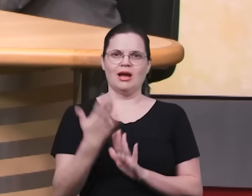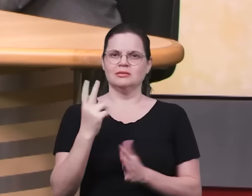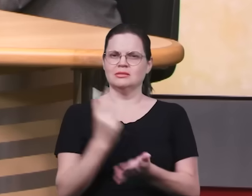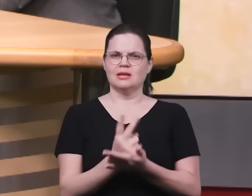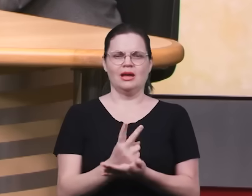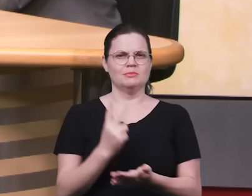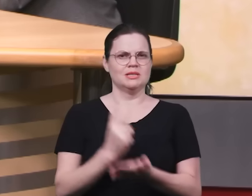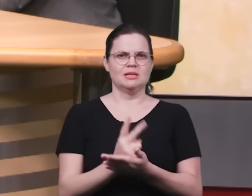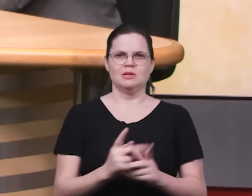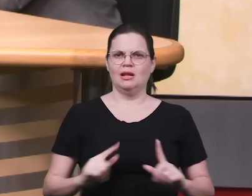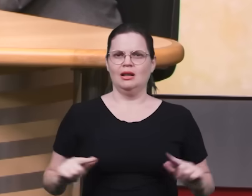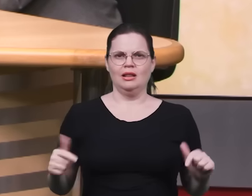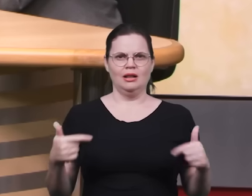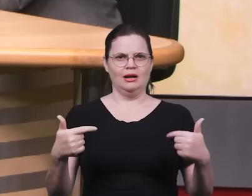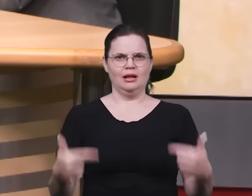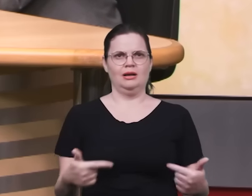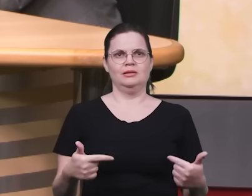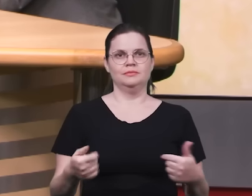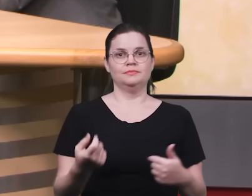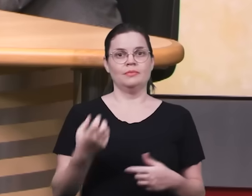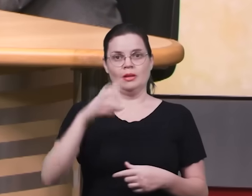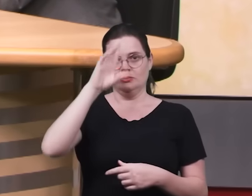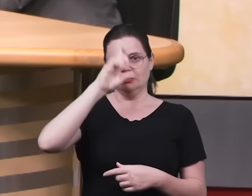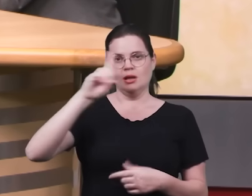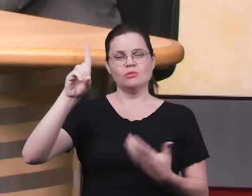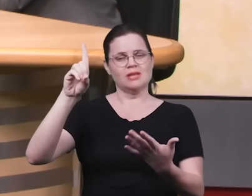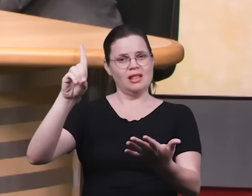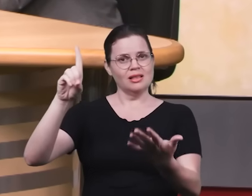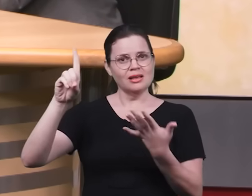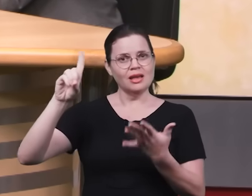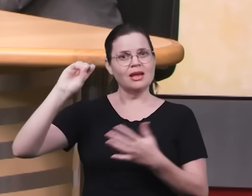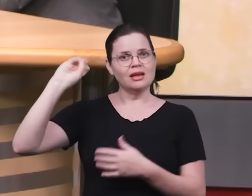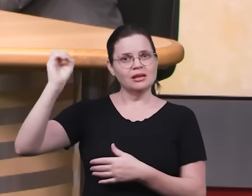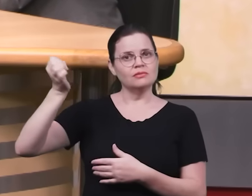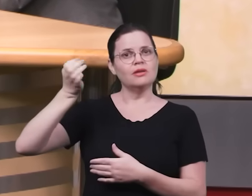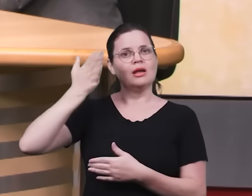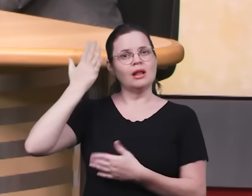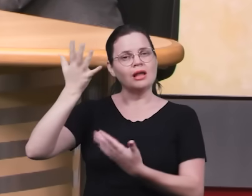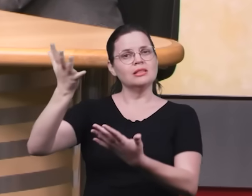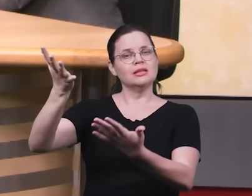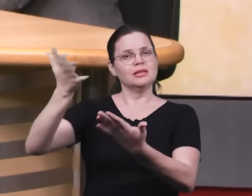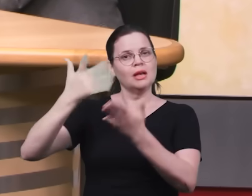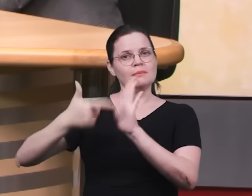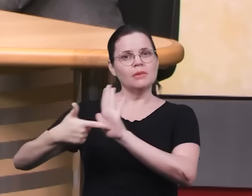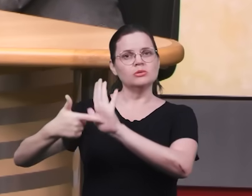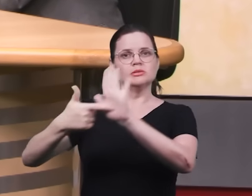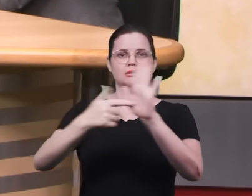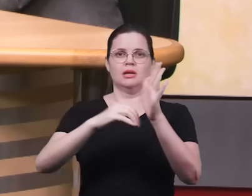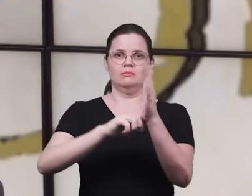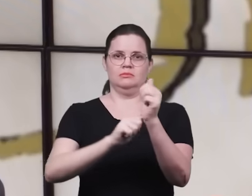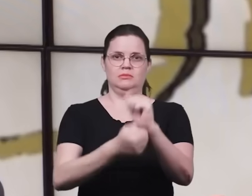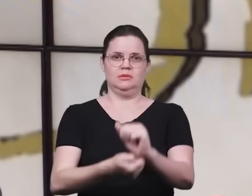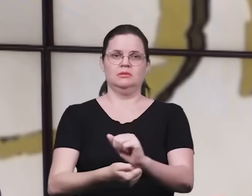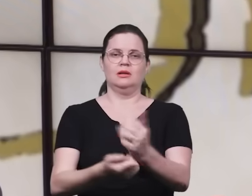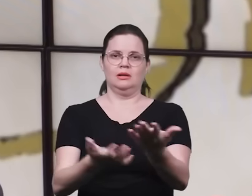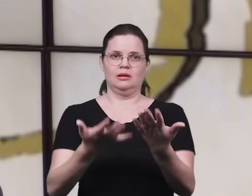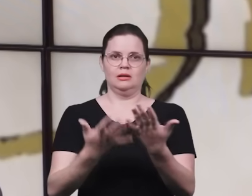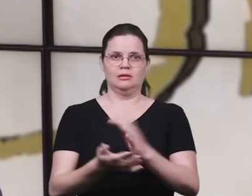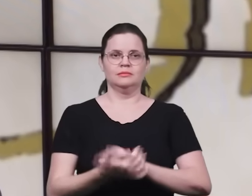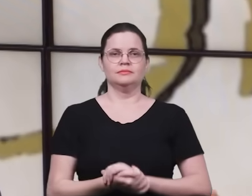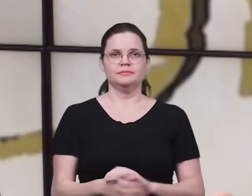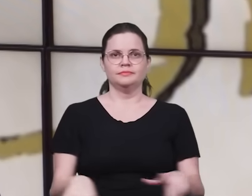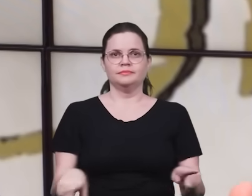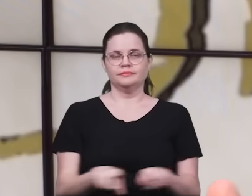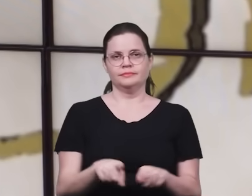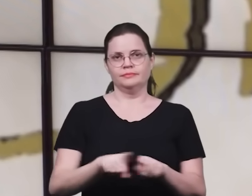ativo. Muito ativo, Ou seja, é um Deus que quer se revelar, que quer se dar a conhecer, que quer... E como esse dom também, né, Madeu,